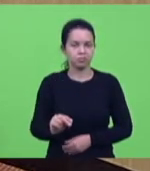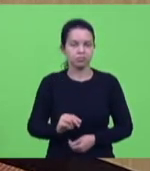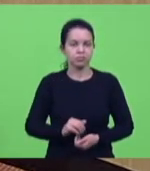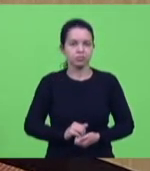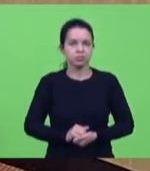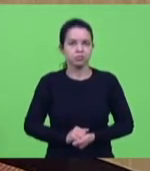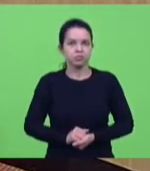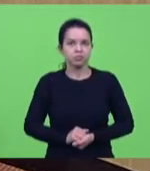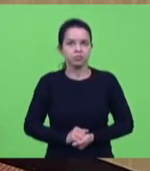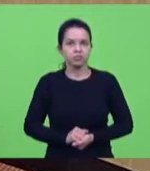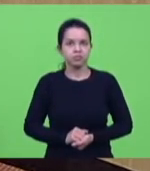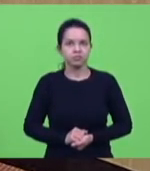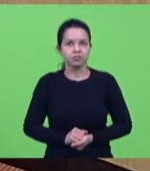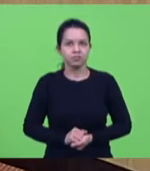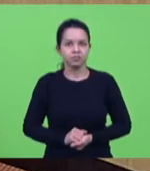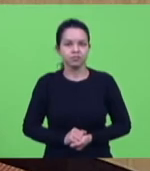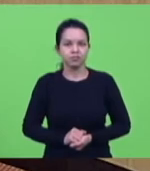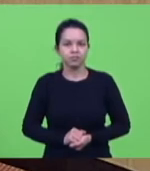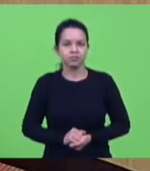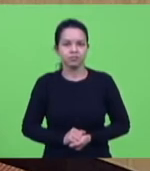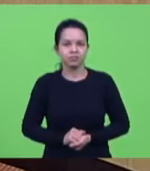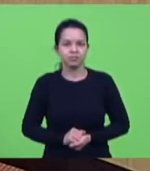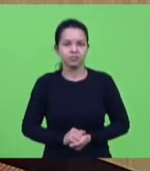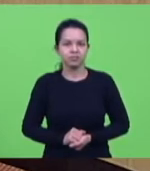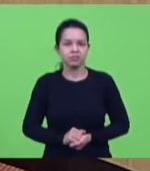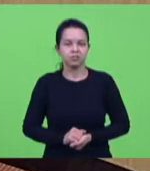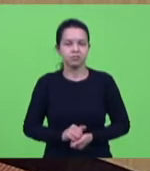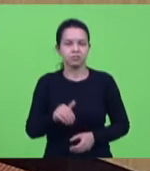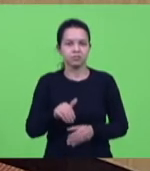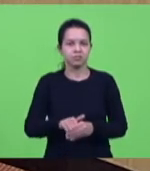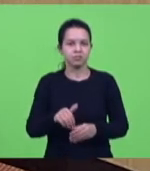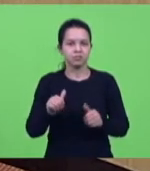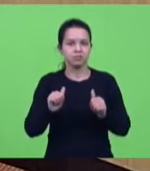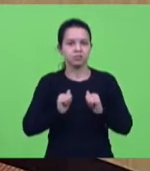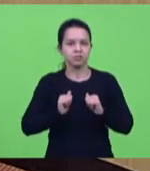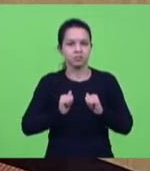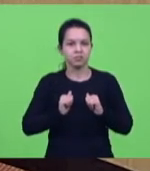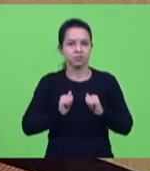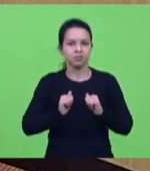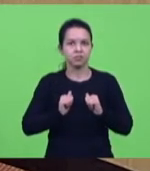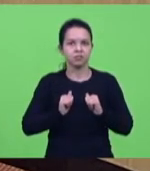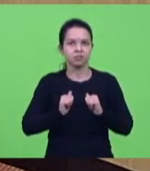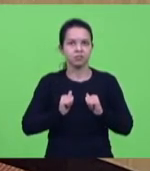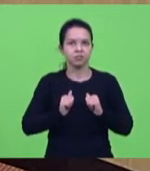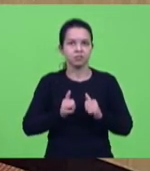Tinha votado pela abstenção. Não, pode trocar, eu me engano.